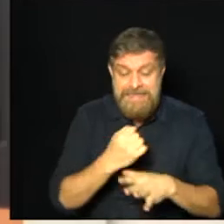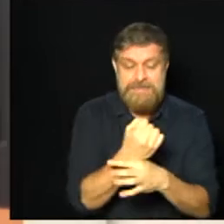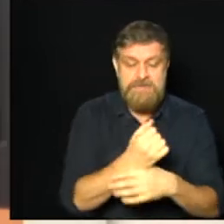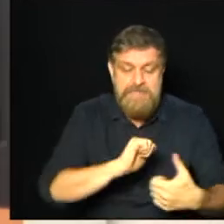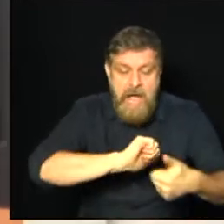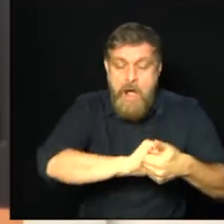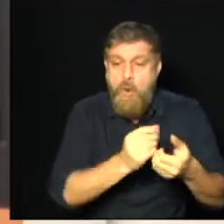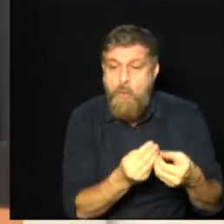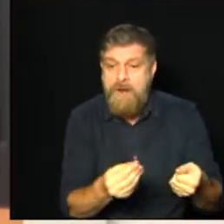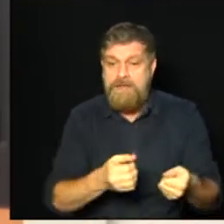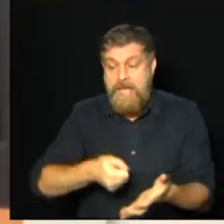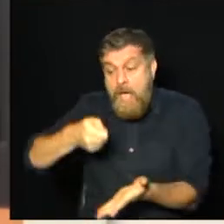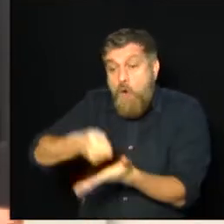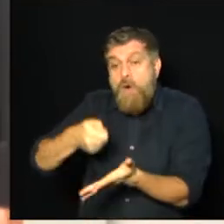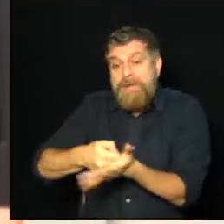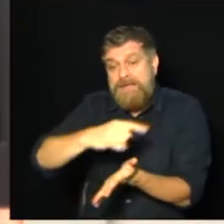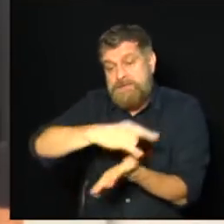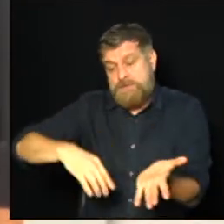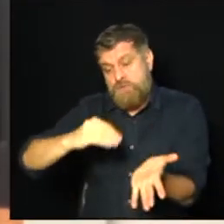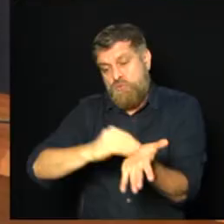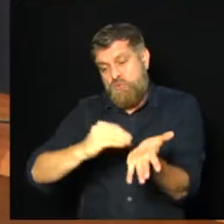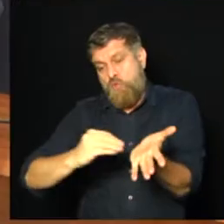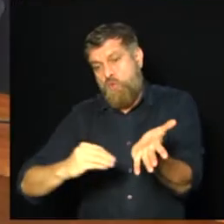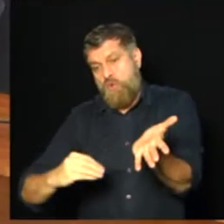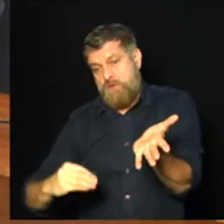obrigação contratual.